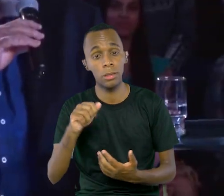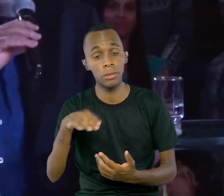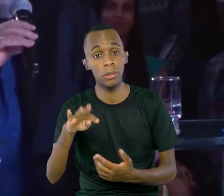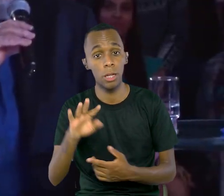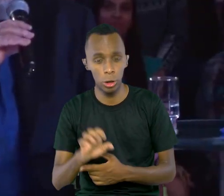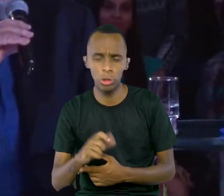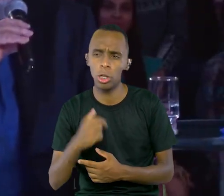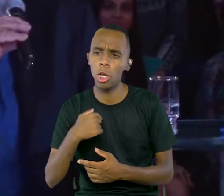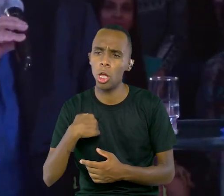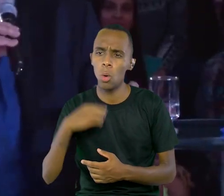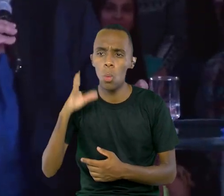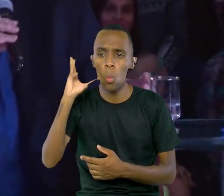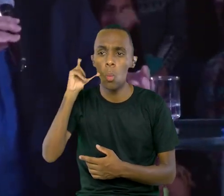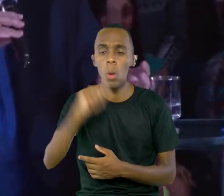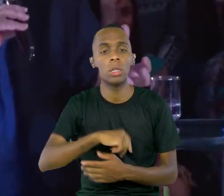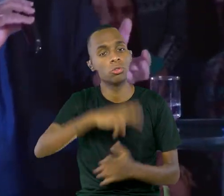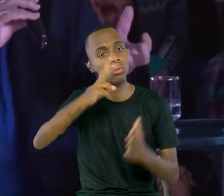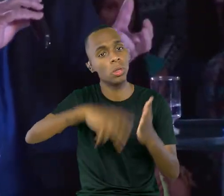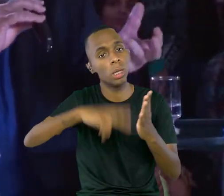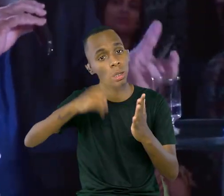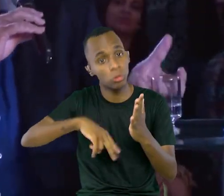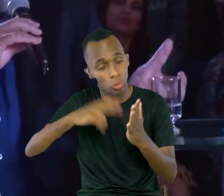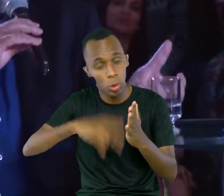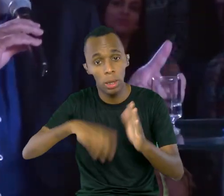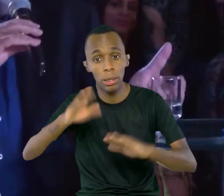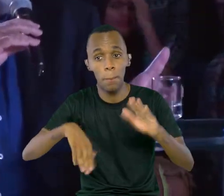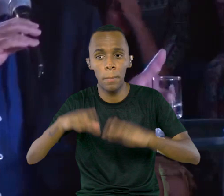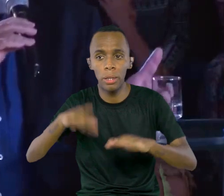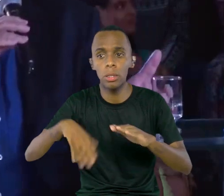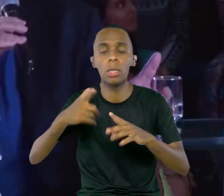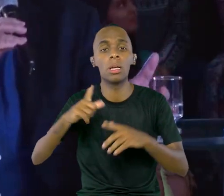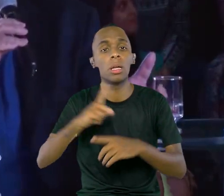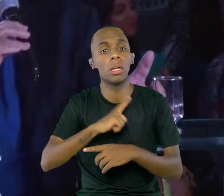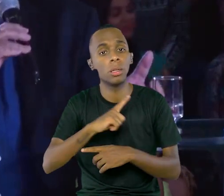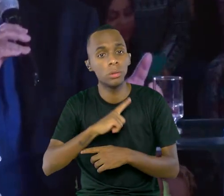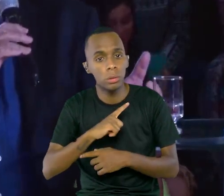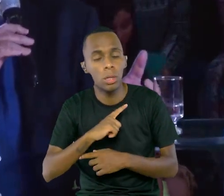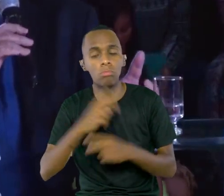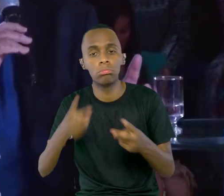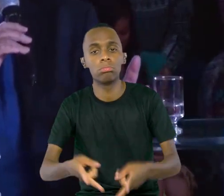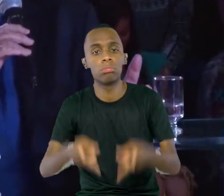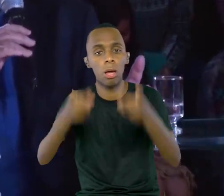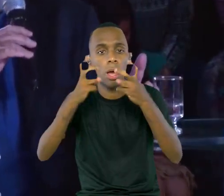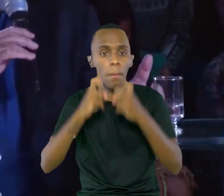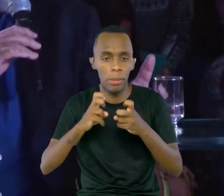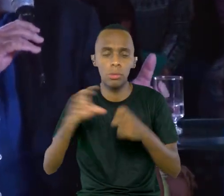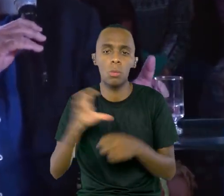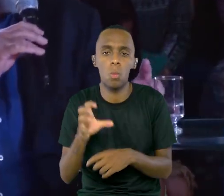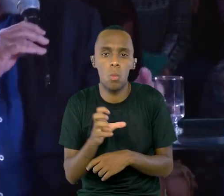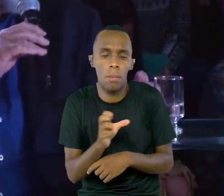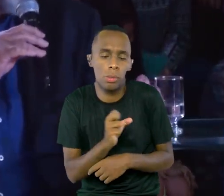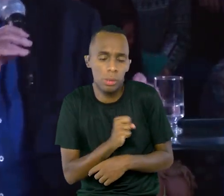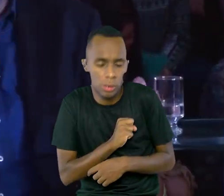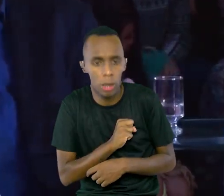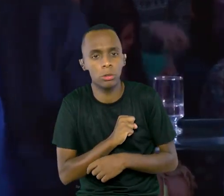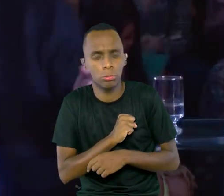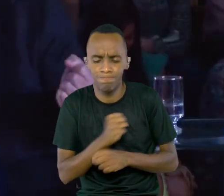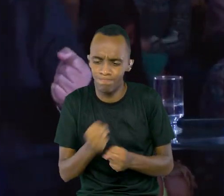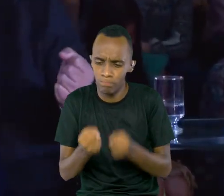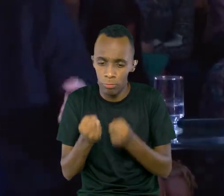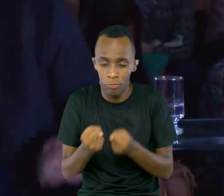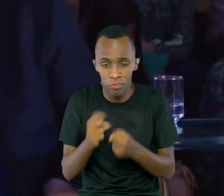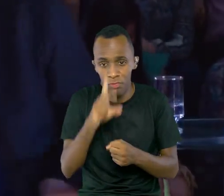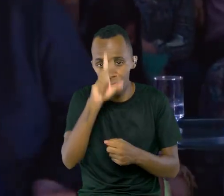Comédia de Dante, que eu acho que é das leituras, talvez aquela que carrega a percepção de uma